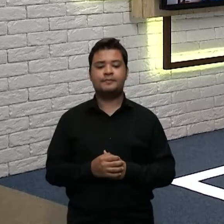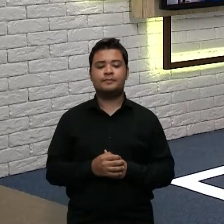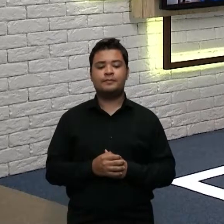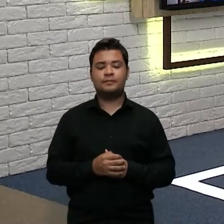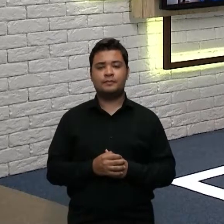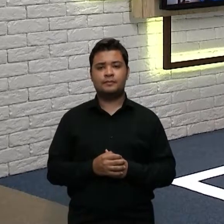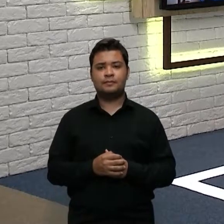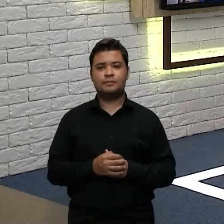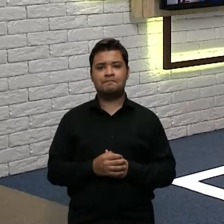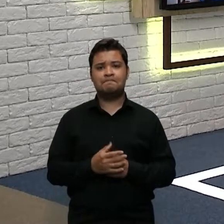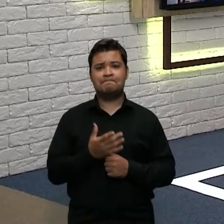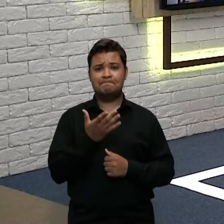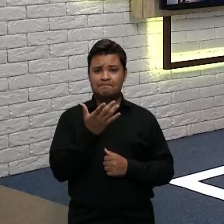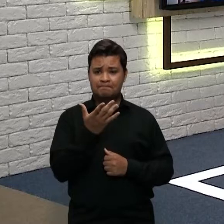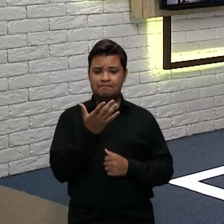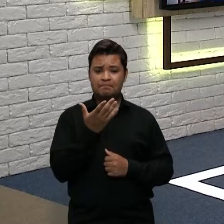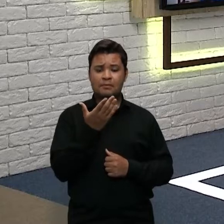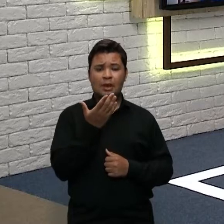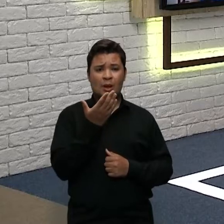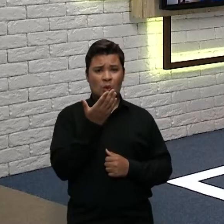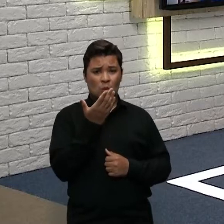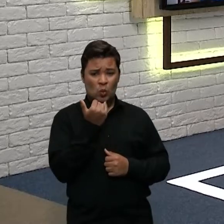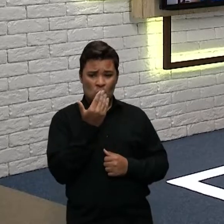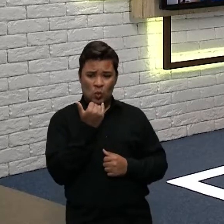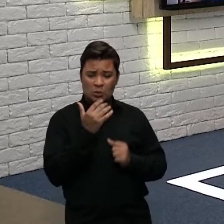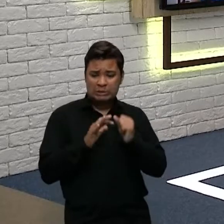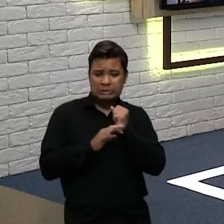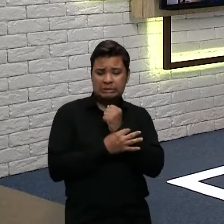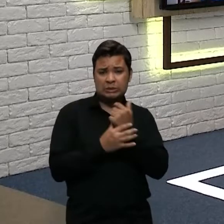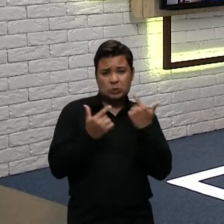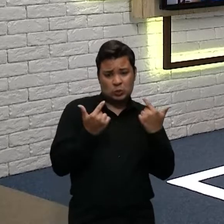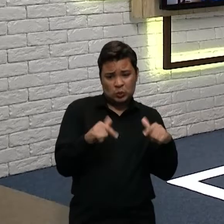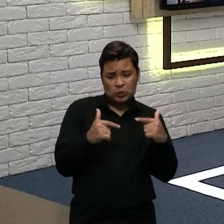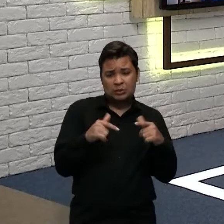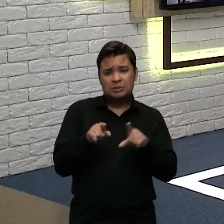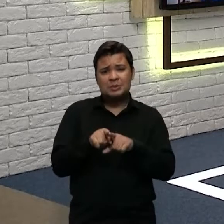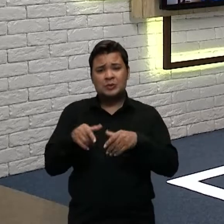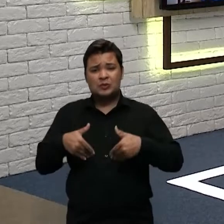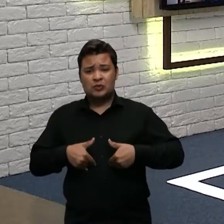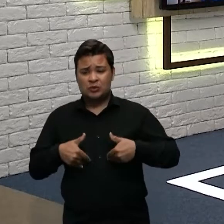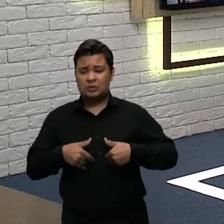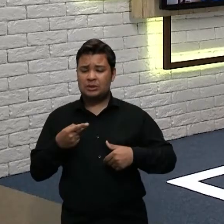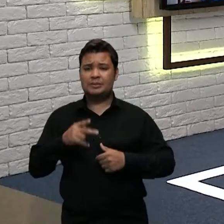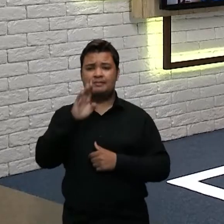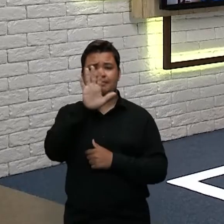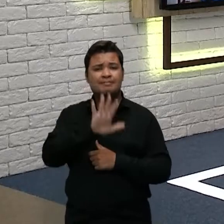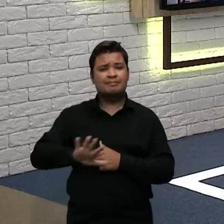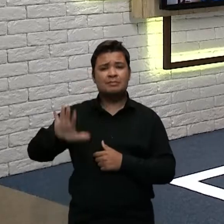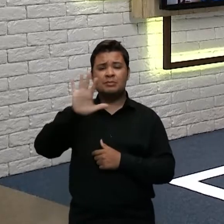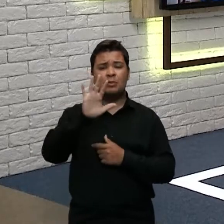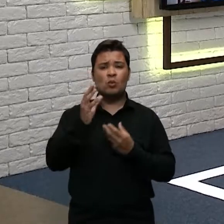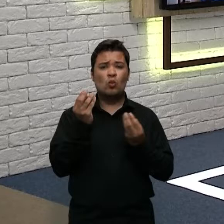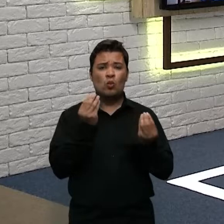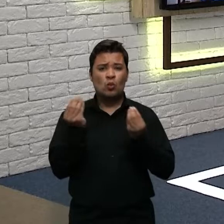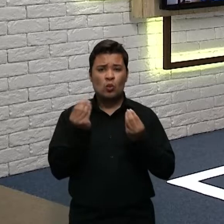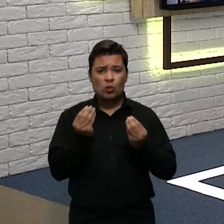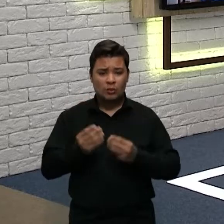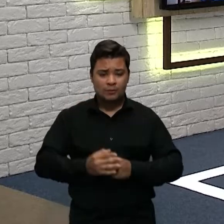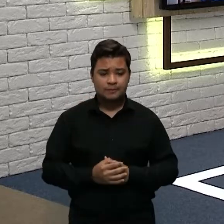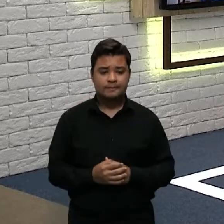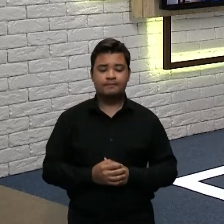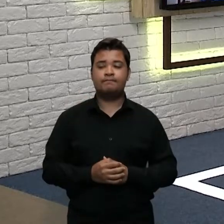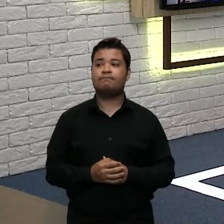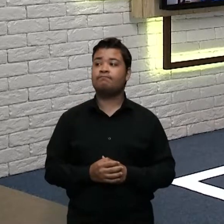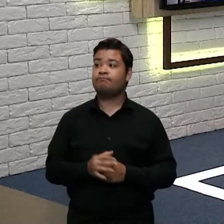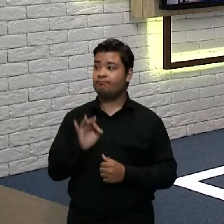avaliada a insegurança alimentar e a fome no nosso país? Bem, eu acho que primeiro é